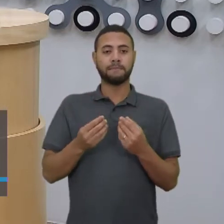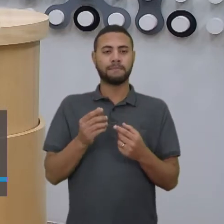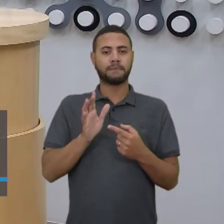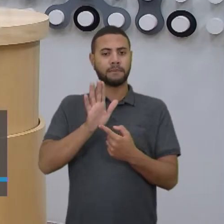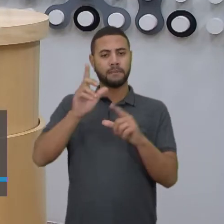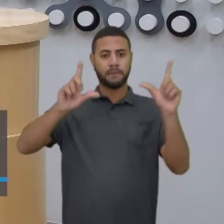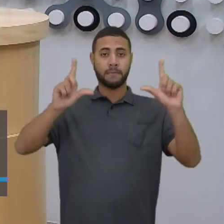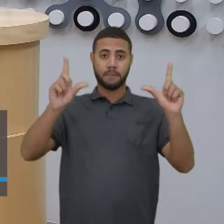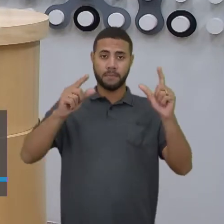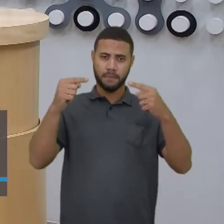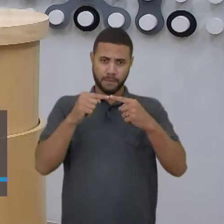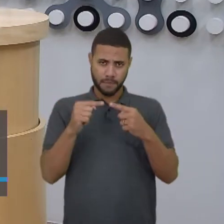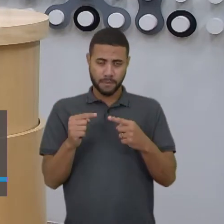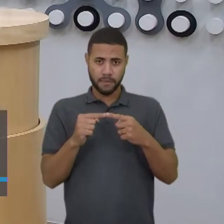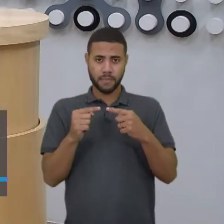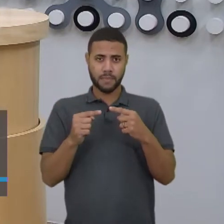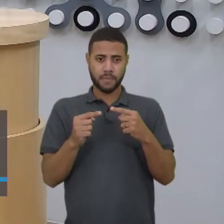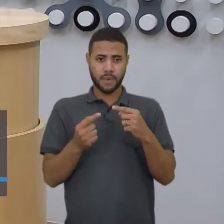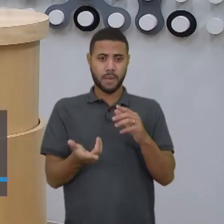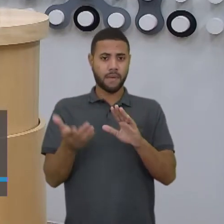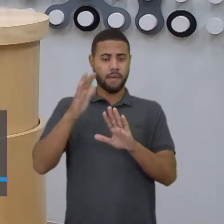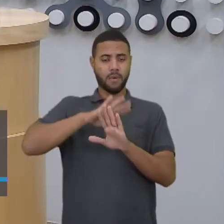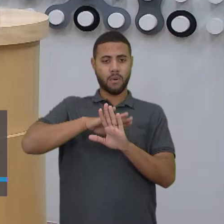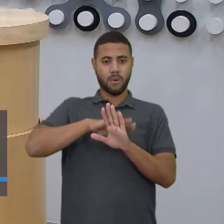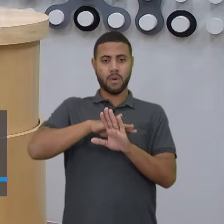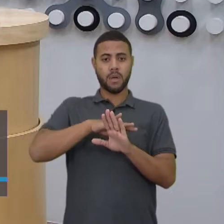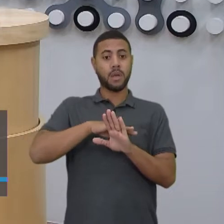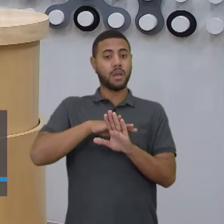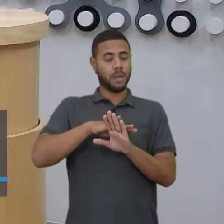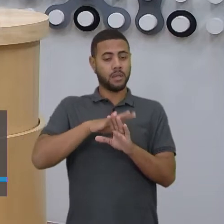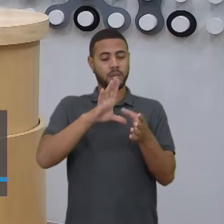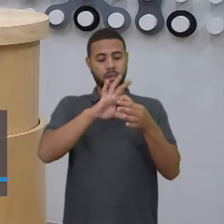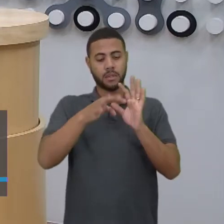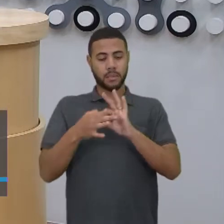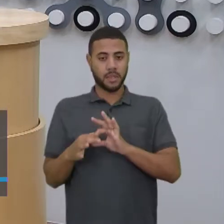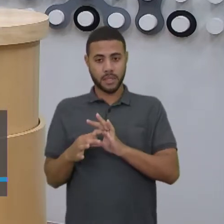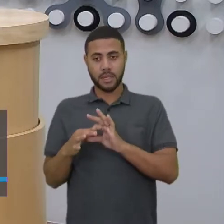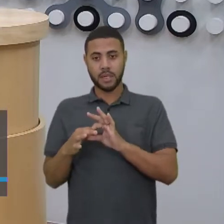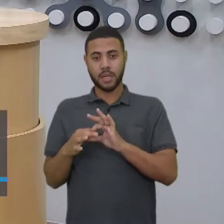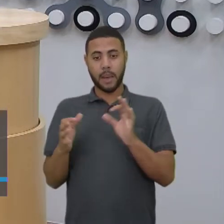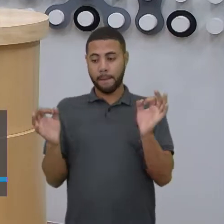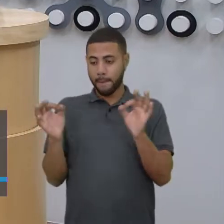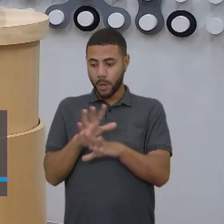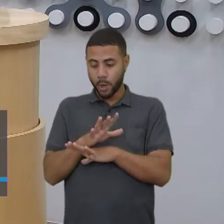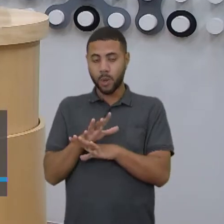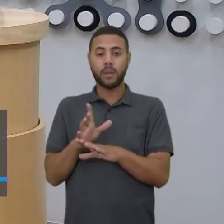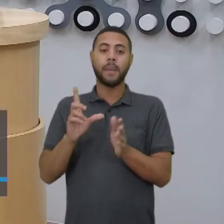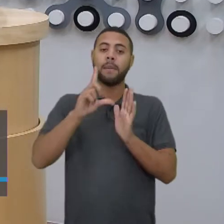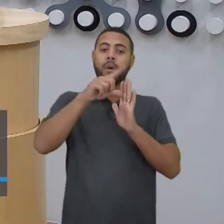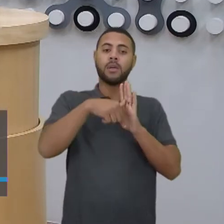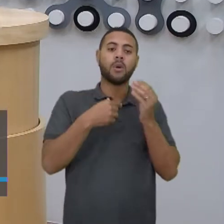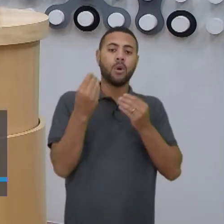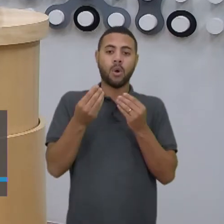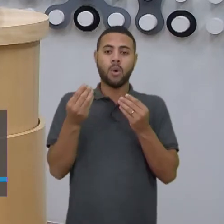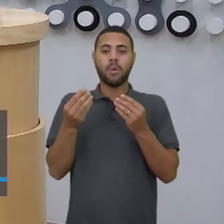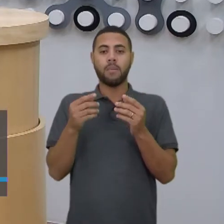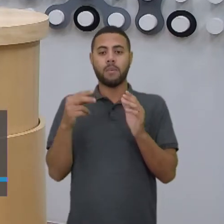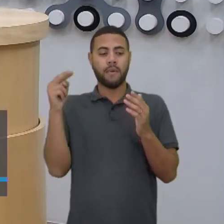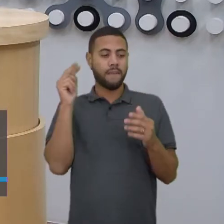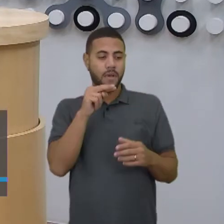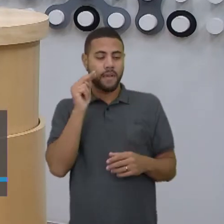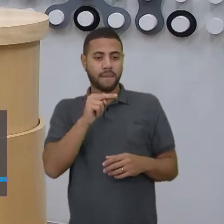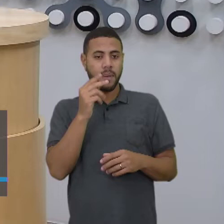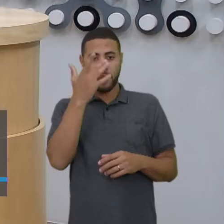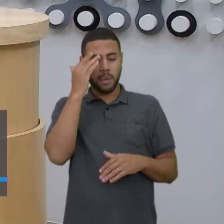mídia? Longe da Olimpíada. Certo. Tem? Então, não temos a visibilidade como nós temos, por exemplo, de um outro